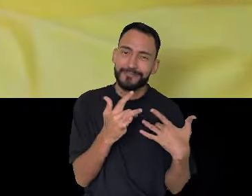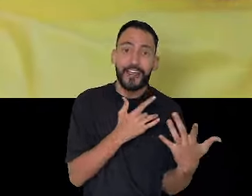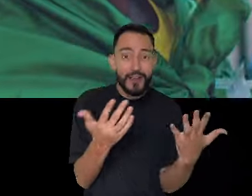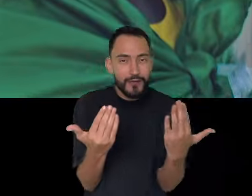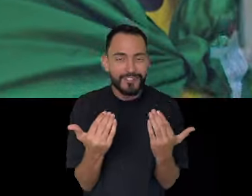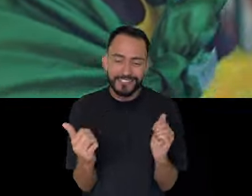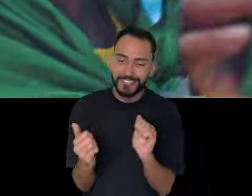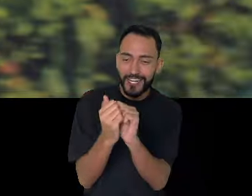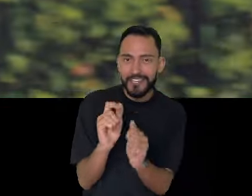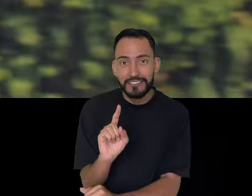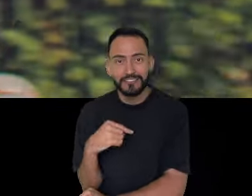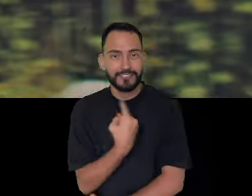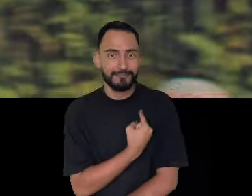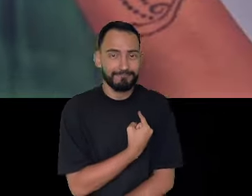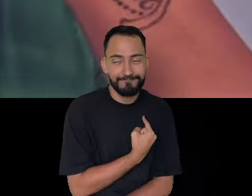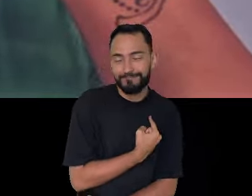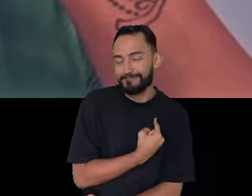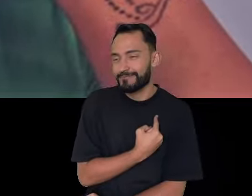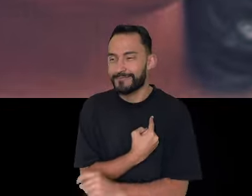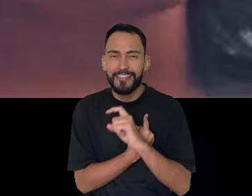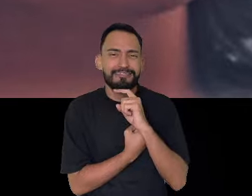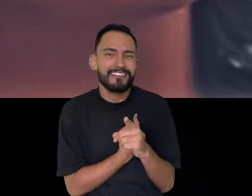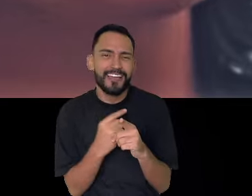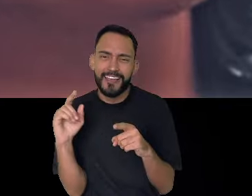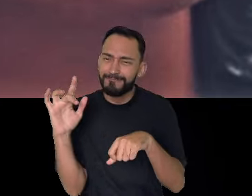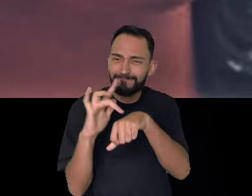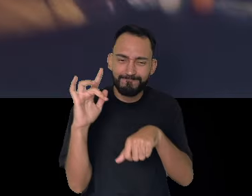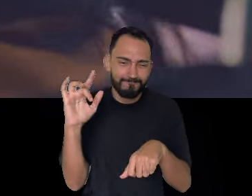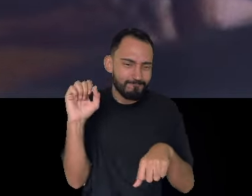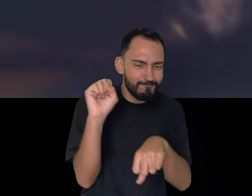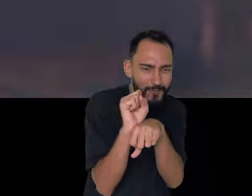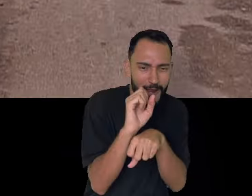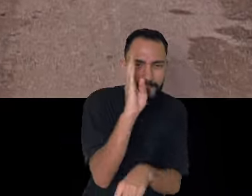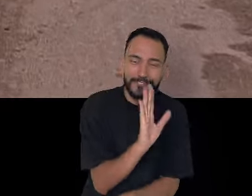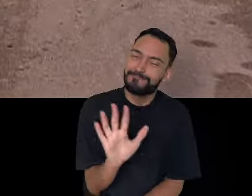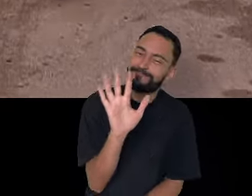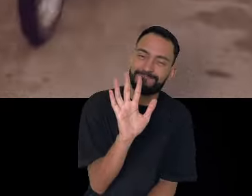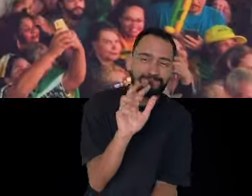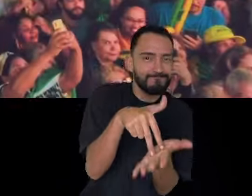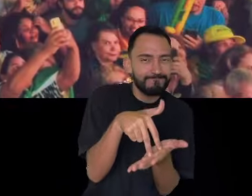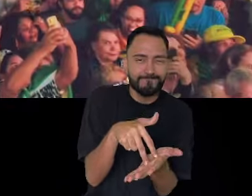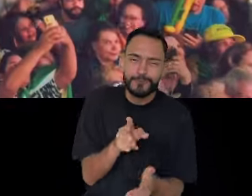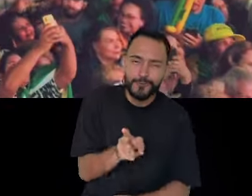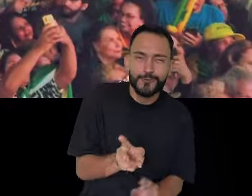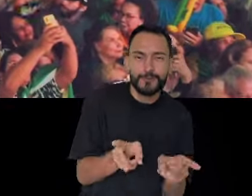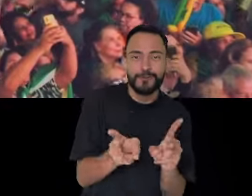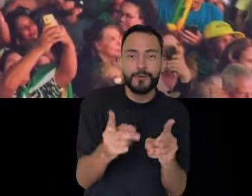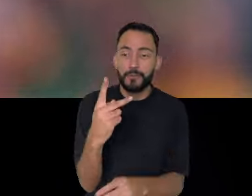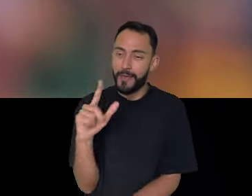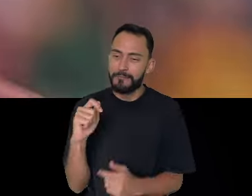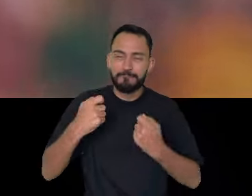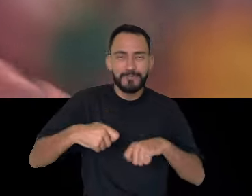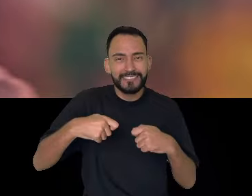paixão. Vem com a gente, ninguém segura essa nação. O PL precisa da